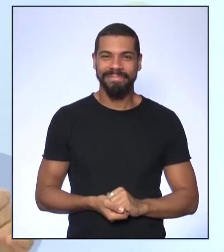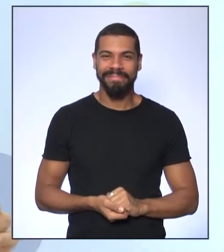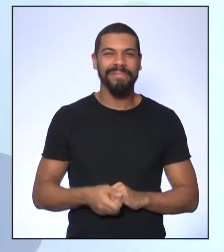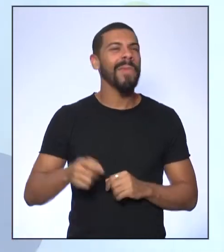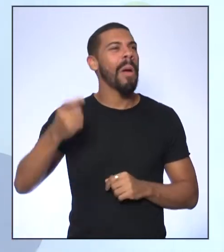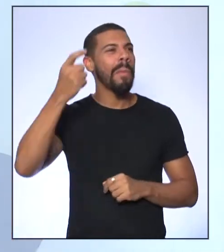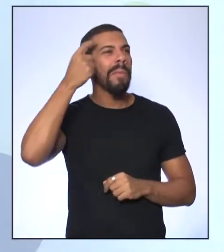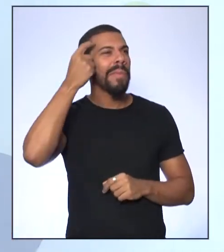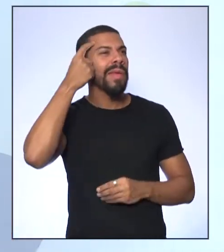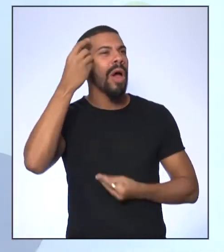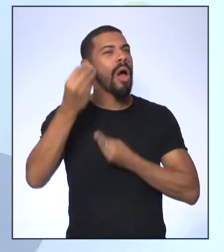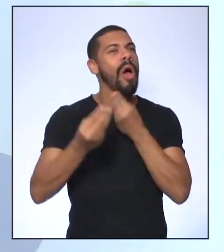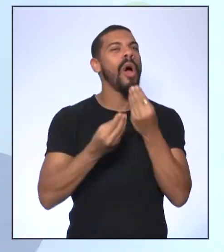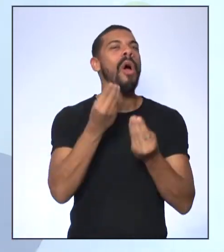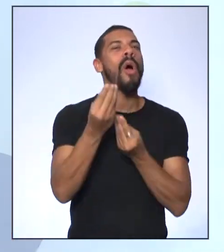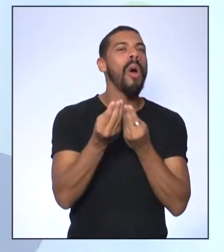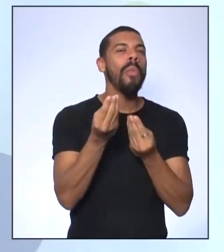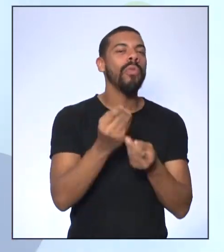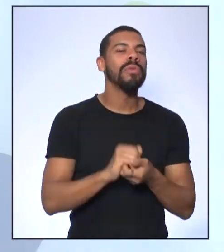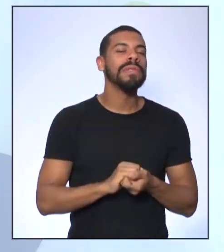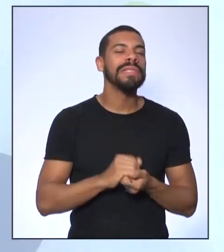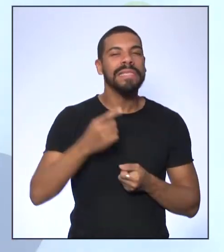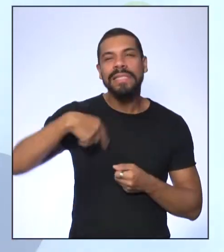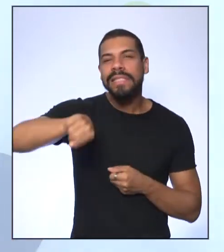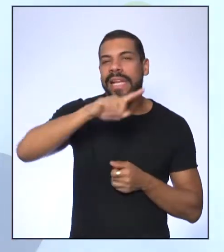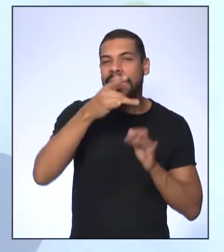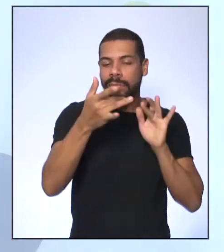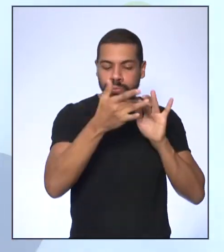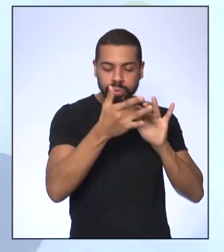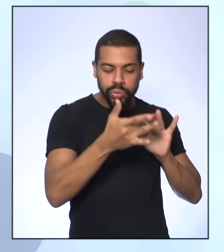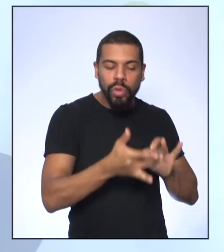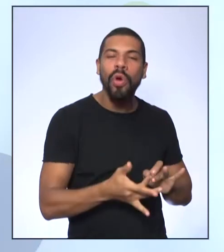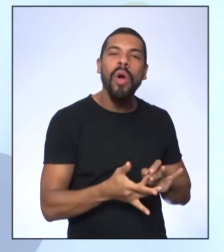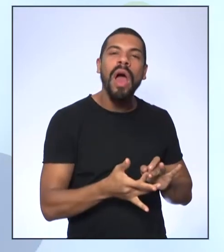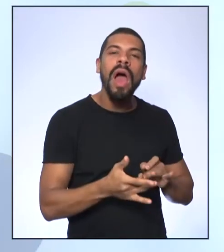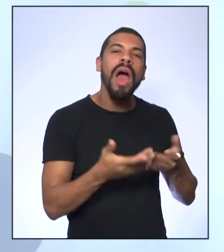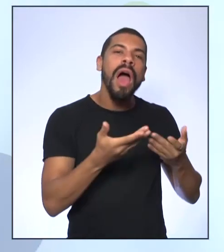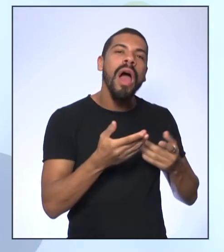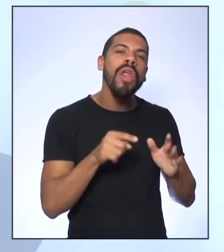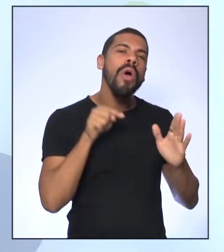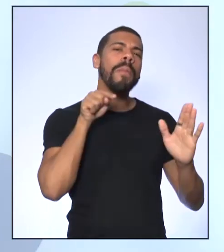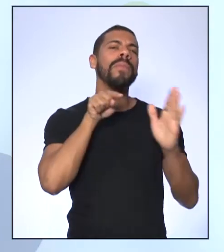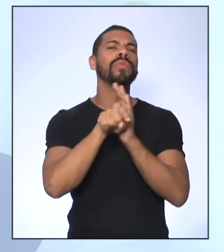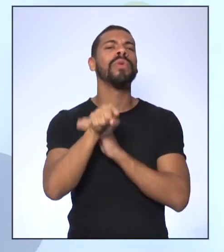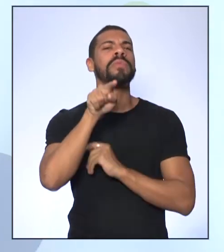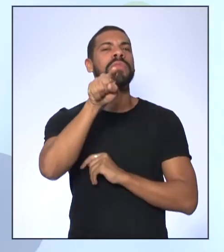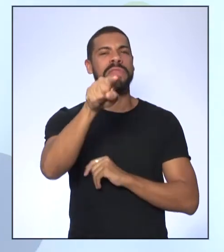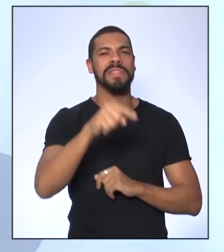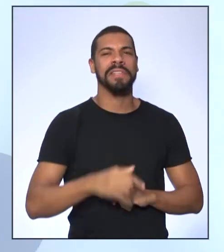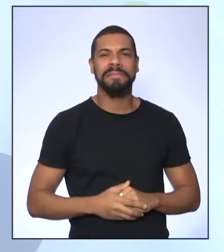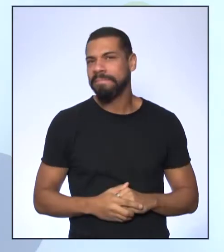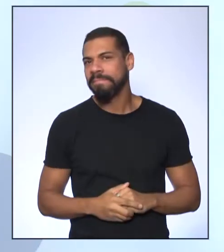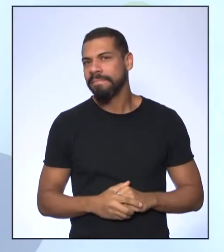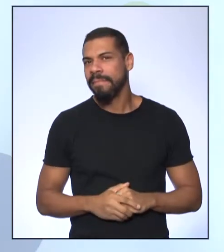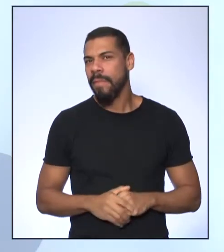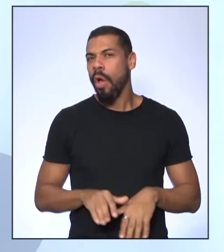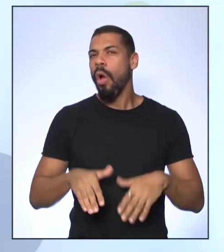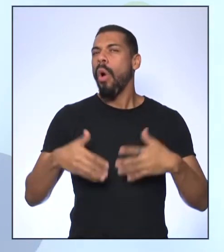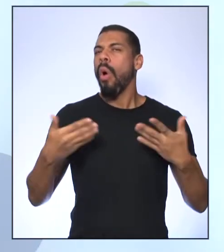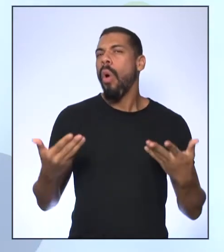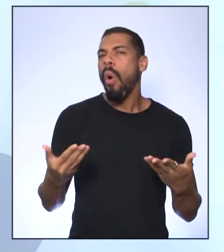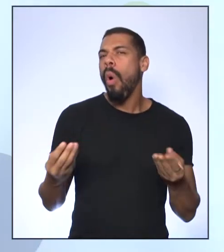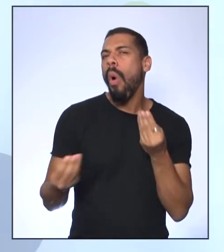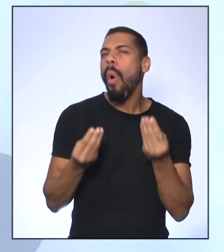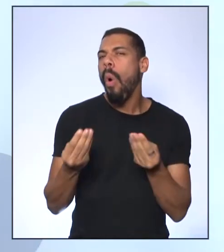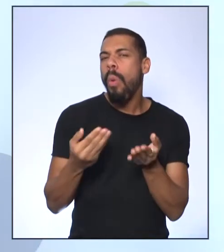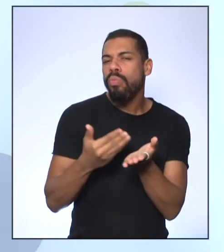Pensando nessas narrativas digitais e nessa conexão, eu gostaria de fazer uma pergunta para vocês. Como começaria